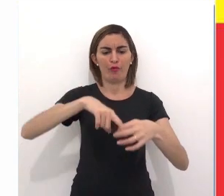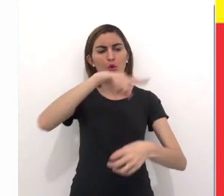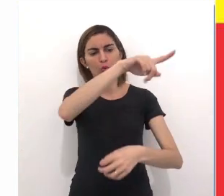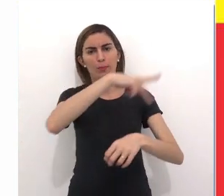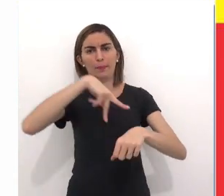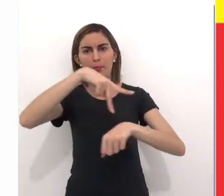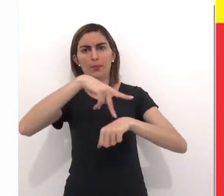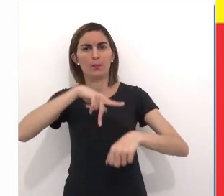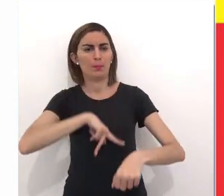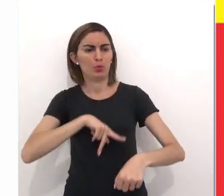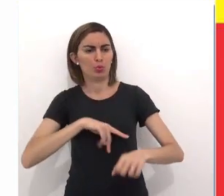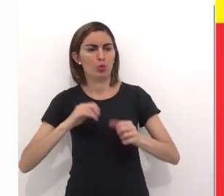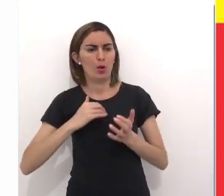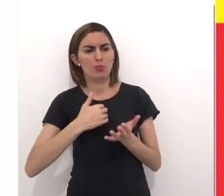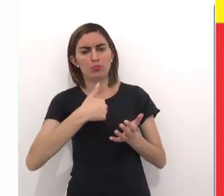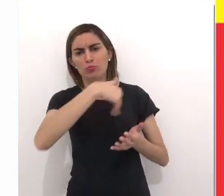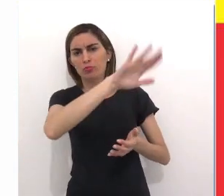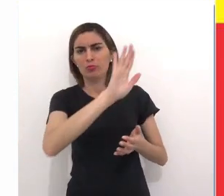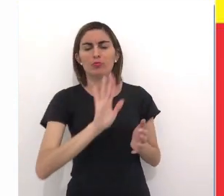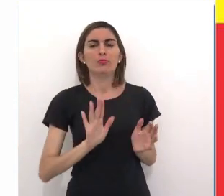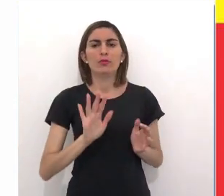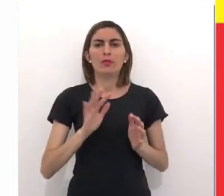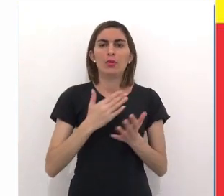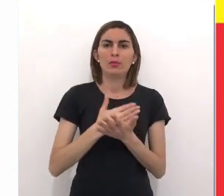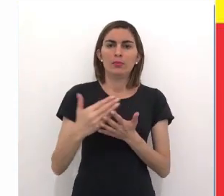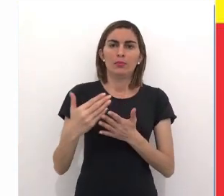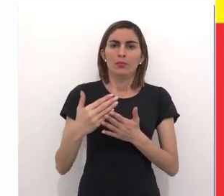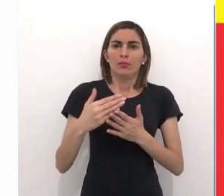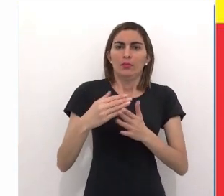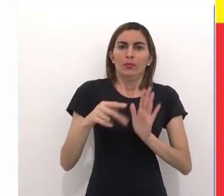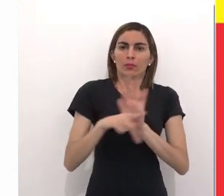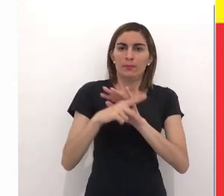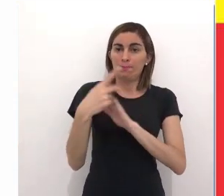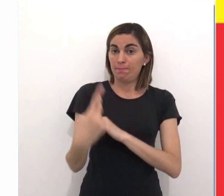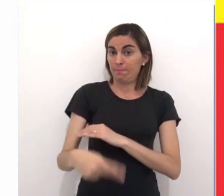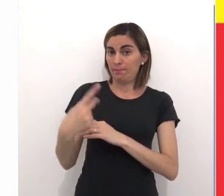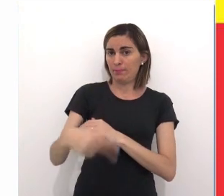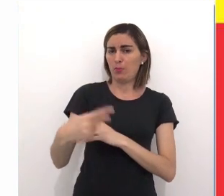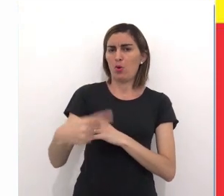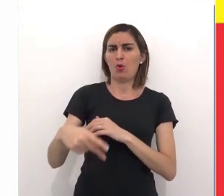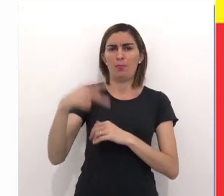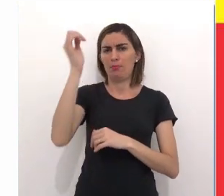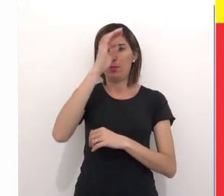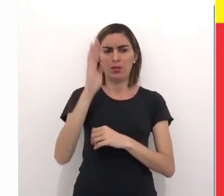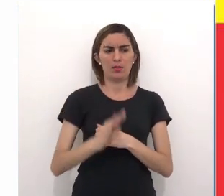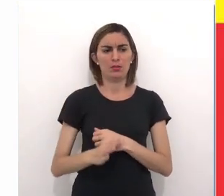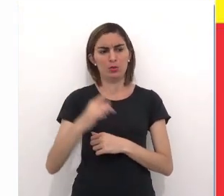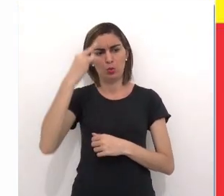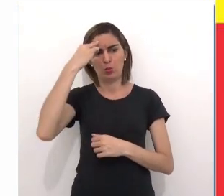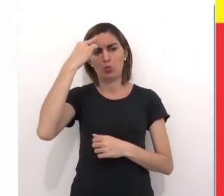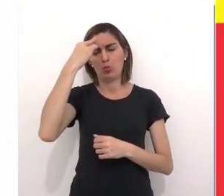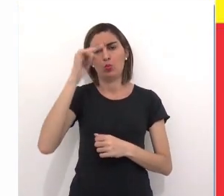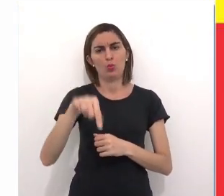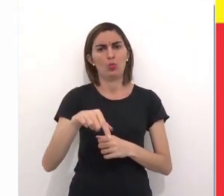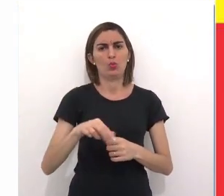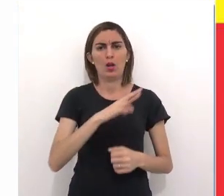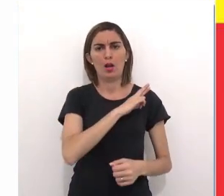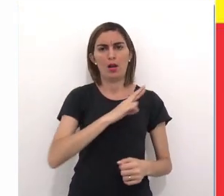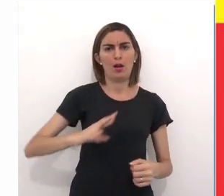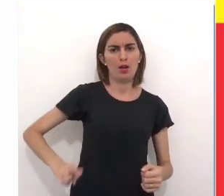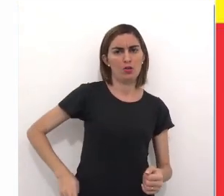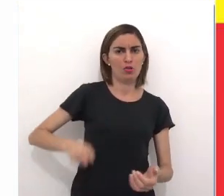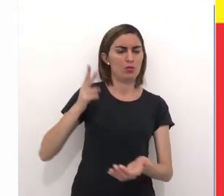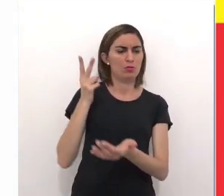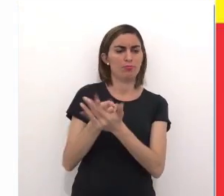dos portugueses e evidenciando o espírito federalista. Durante a